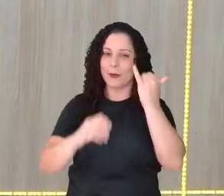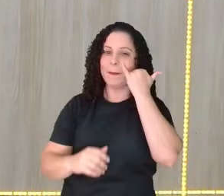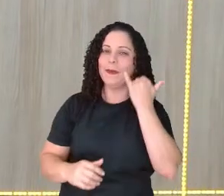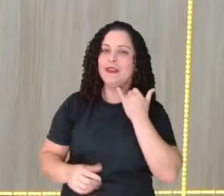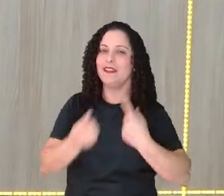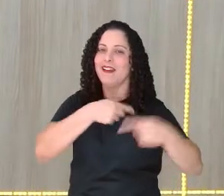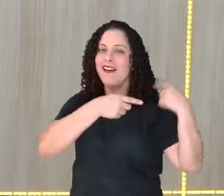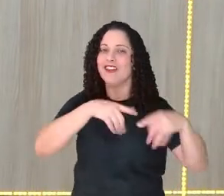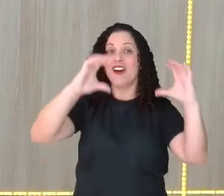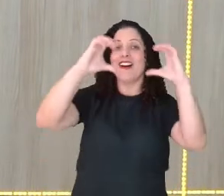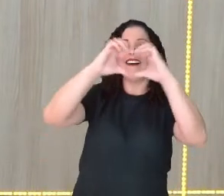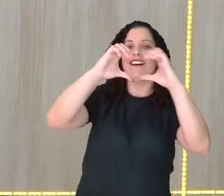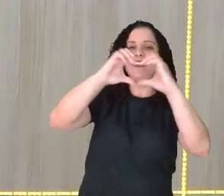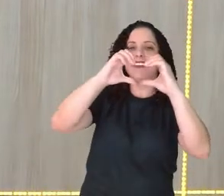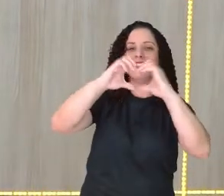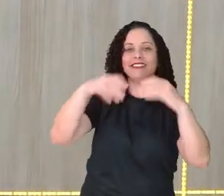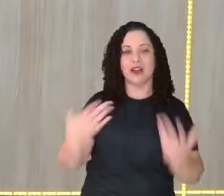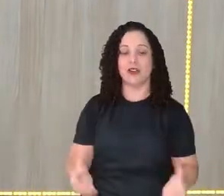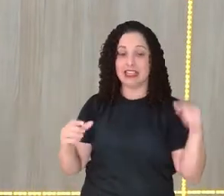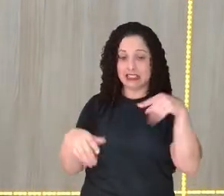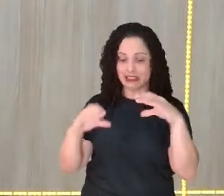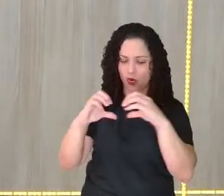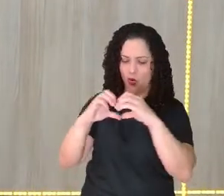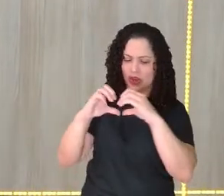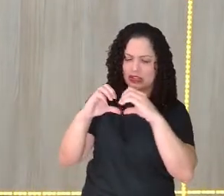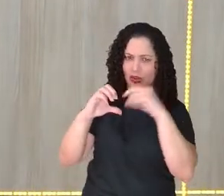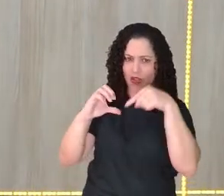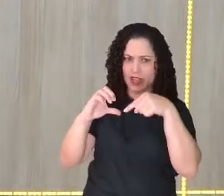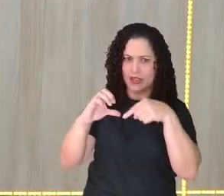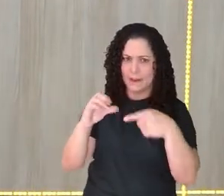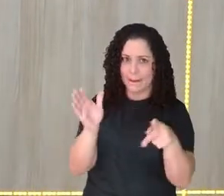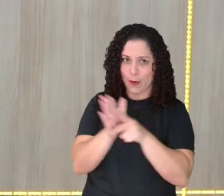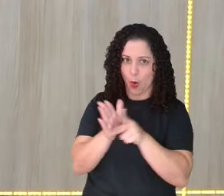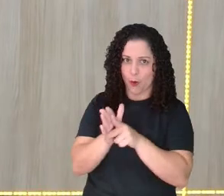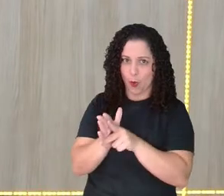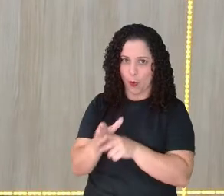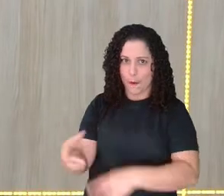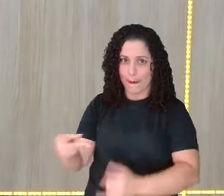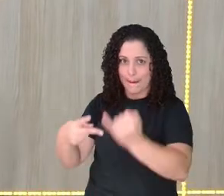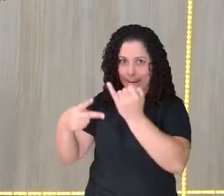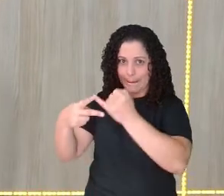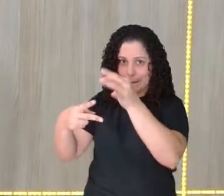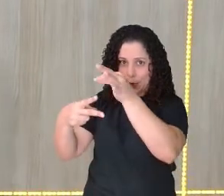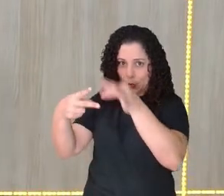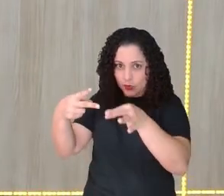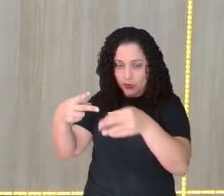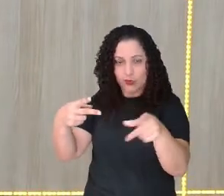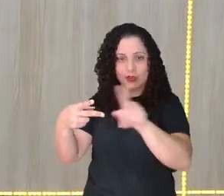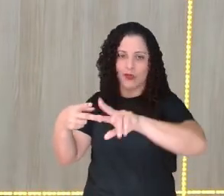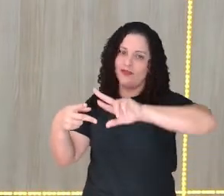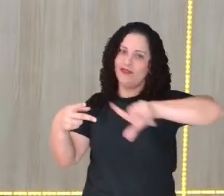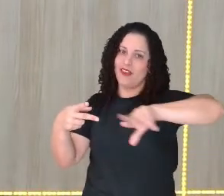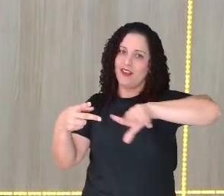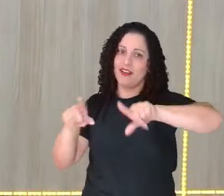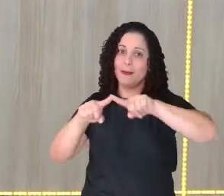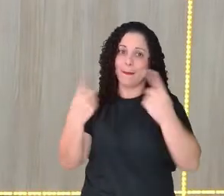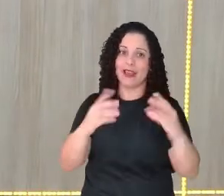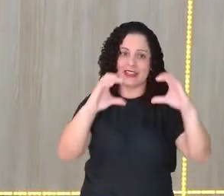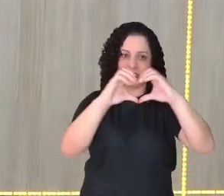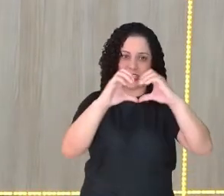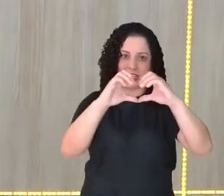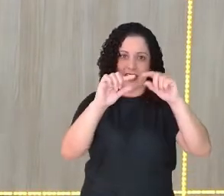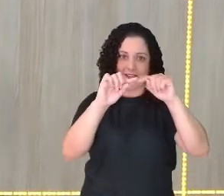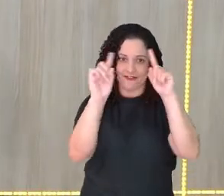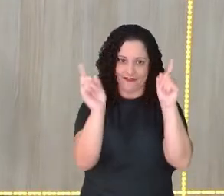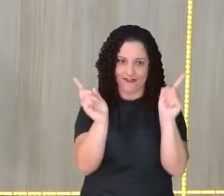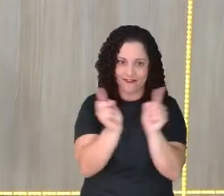aqui? O coração, ele não é um polígono, mas pode notar que o coração, ele é uma figura fechada, né?